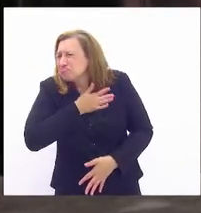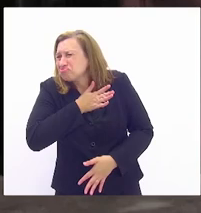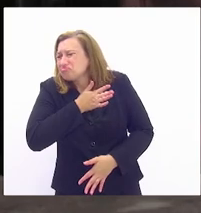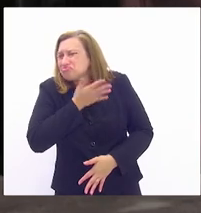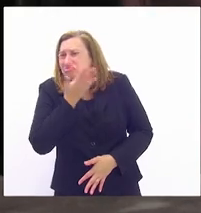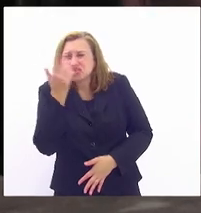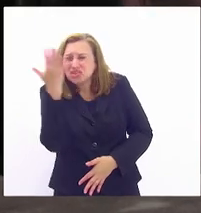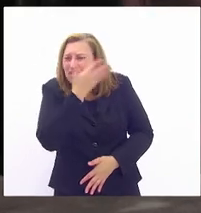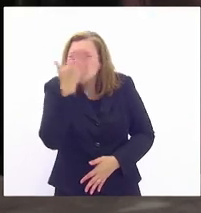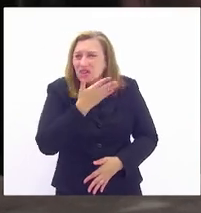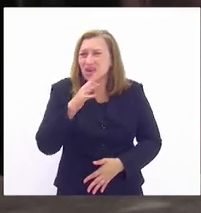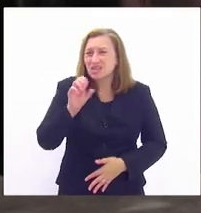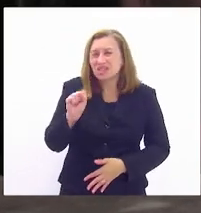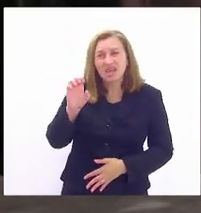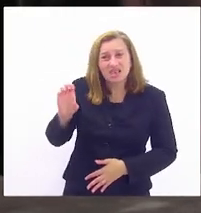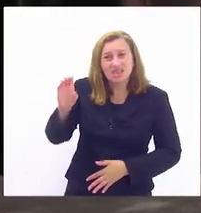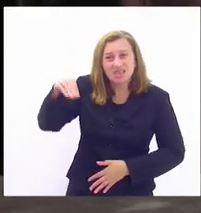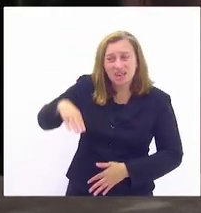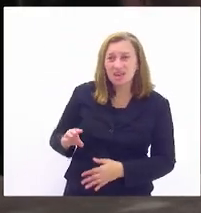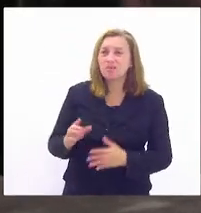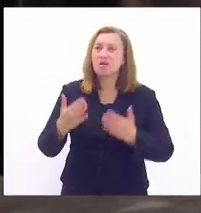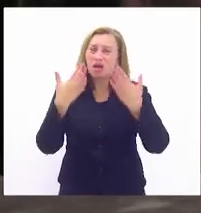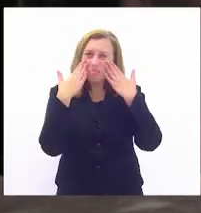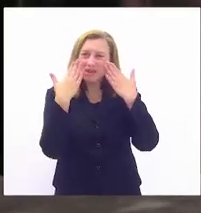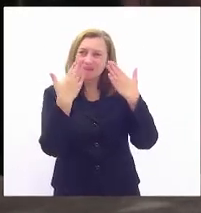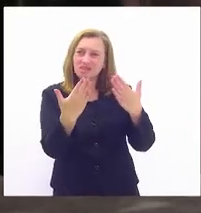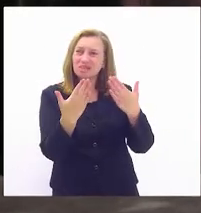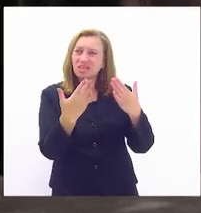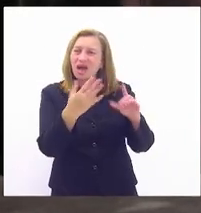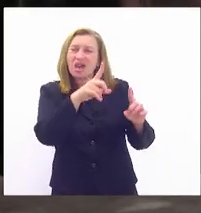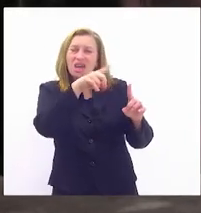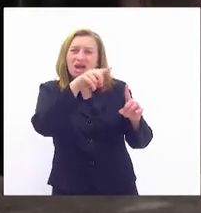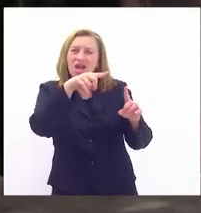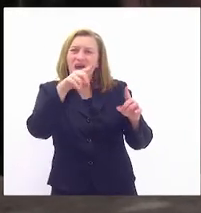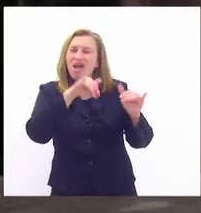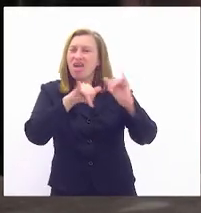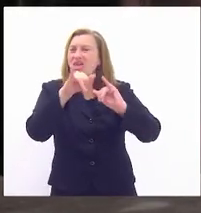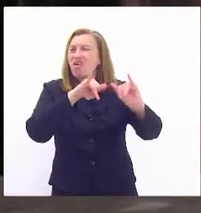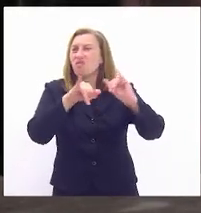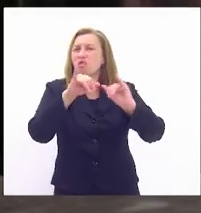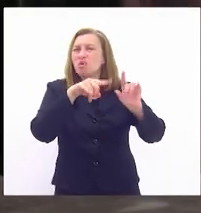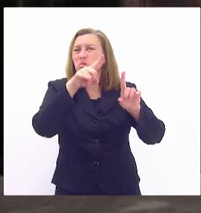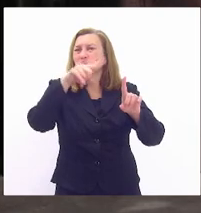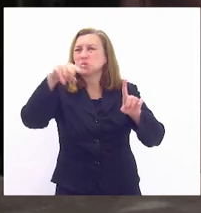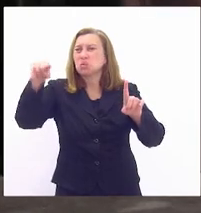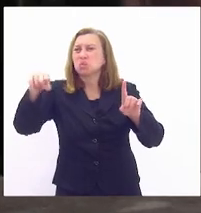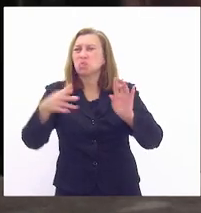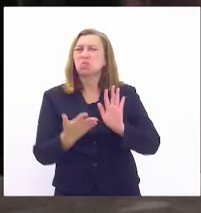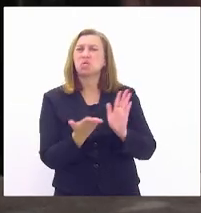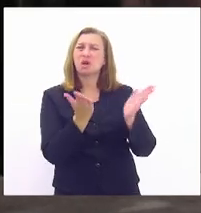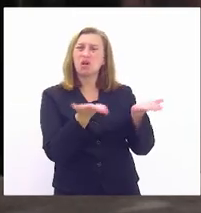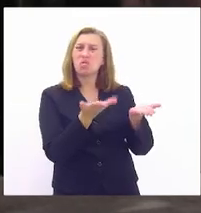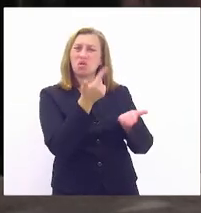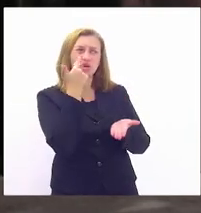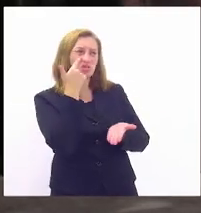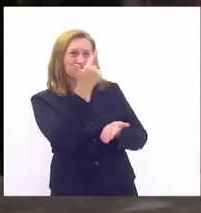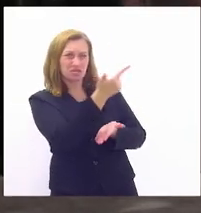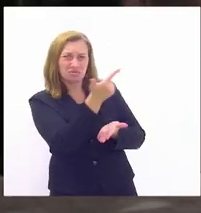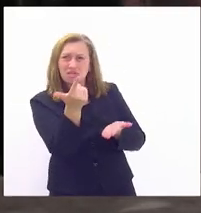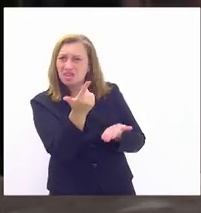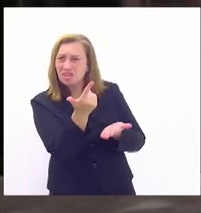a CSN vindo apresentar os gráficos de que ela apresentou ali, aqueles gráficos,